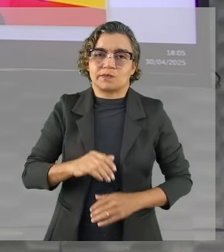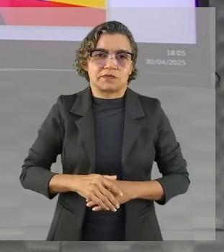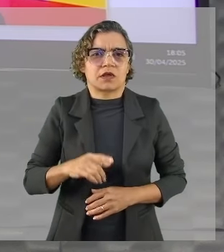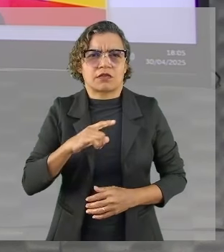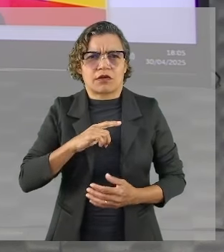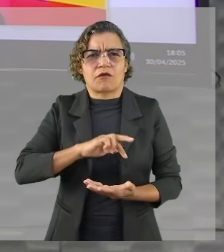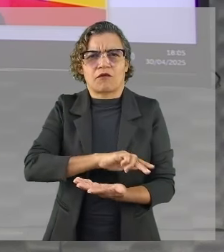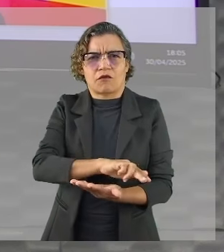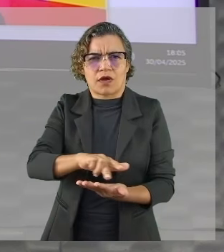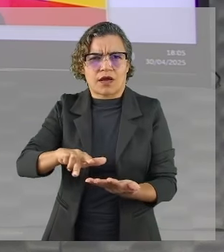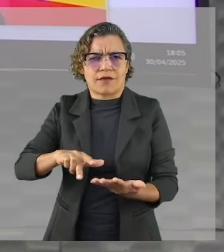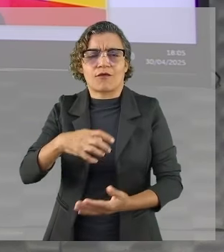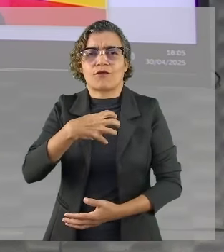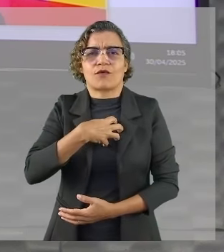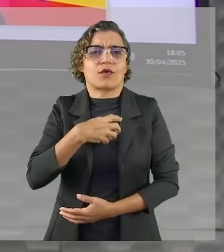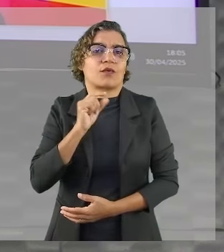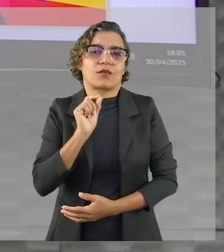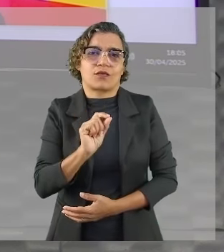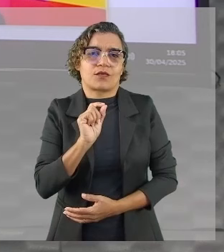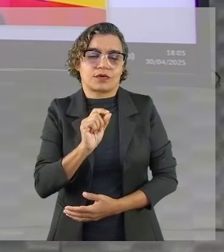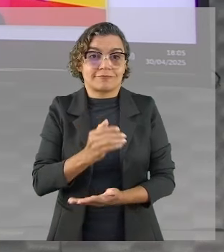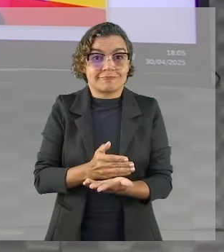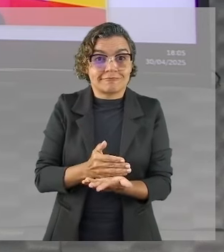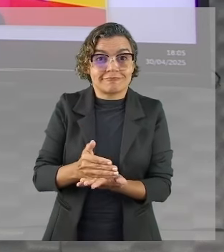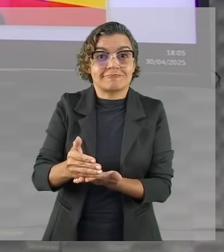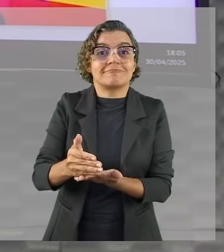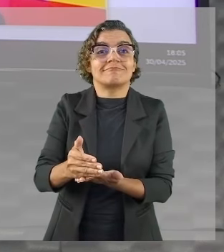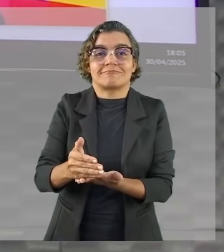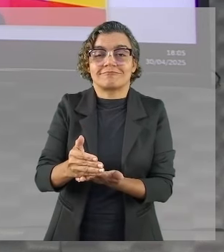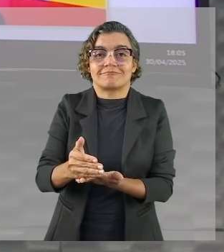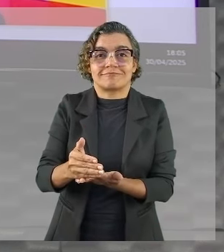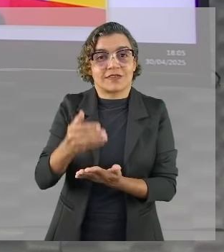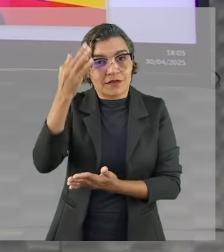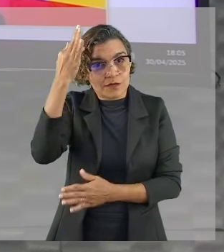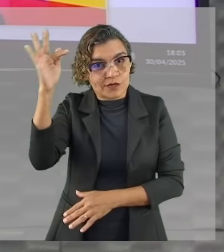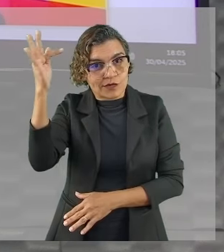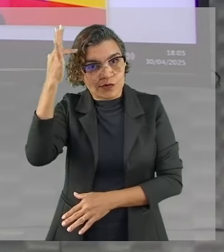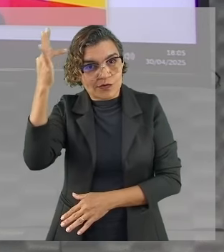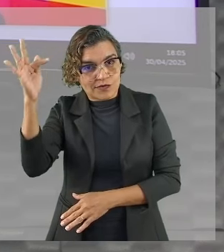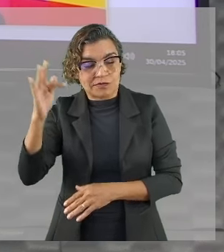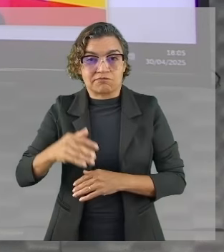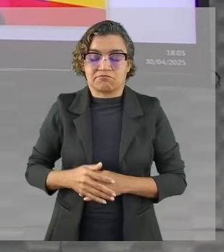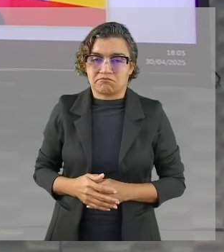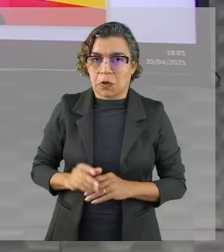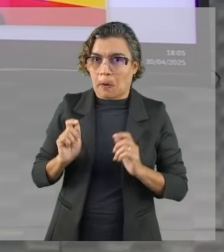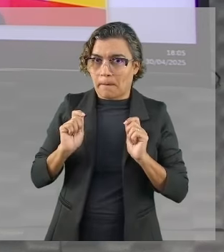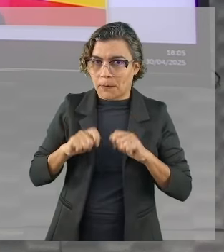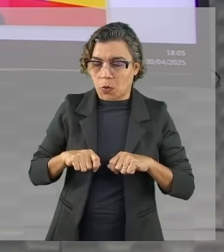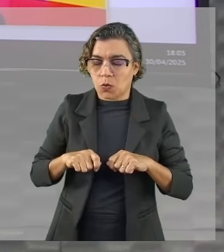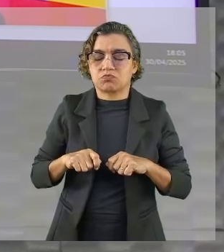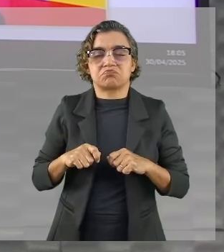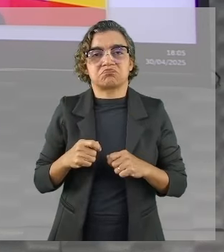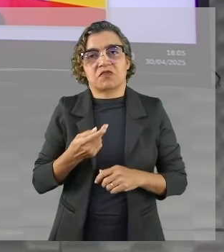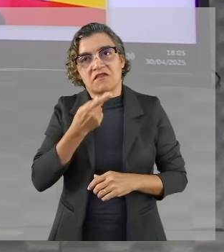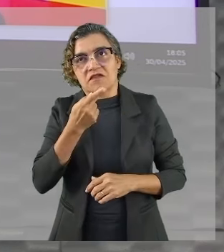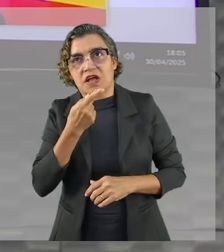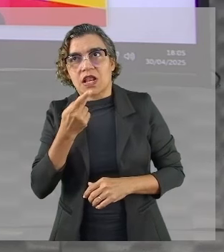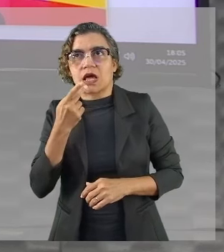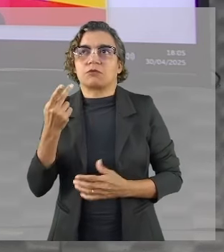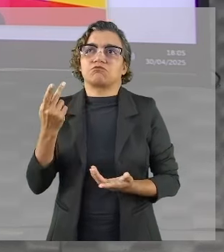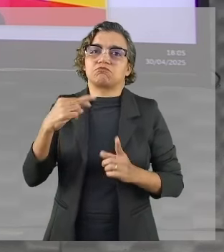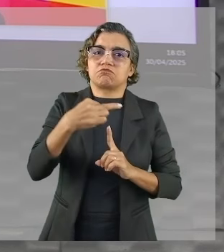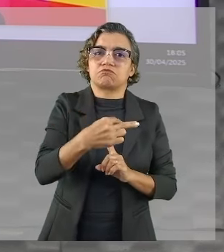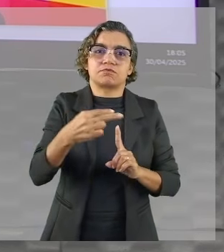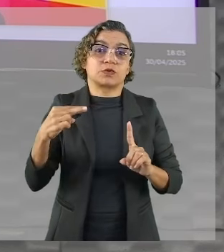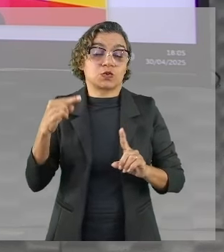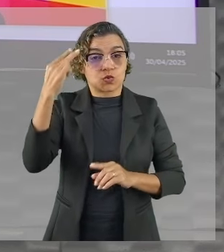diversas maneiras de iniciar a filosofia, né? Nós podemos falar de uma perspectiva histórica, nós podemos falar